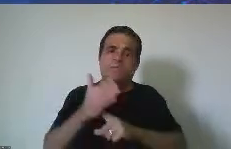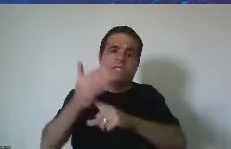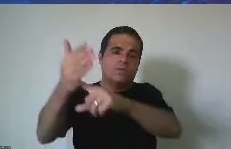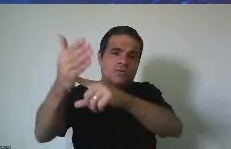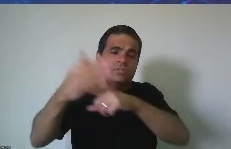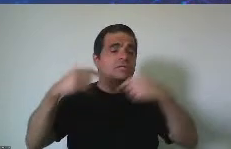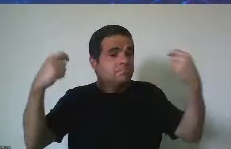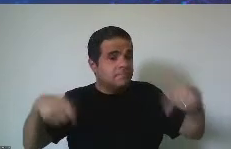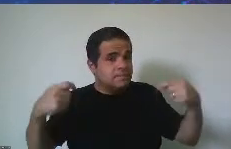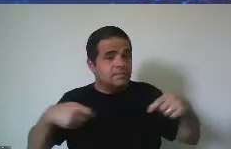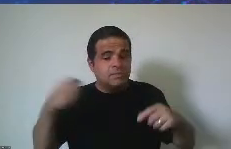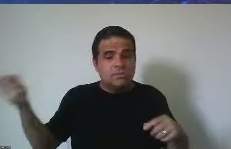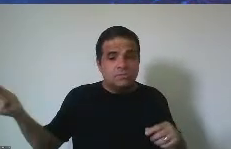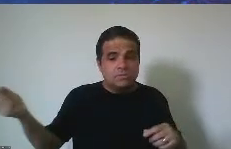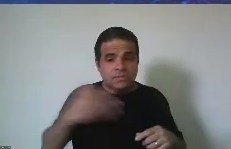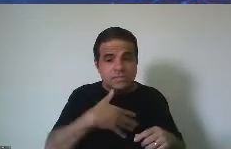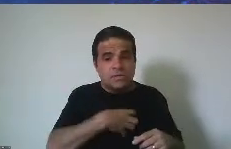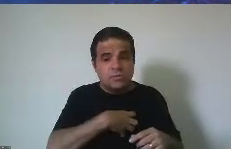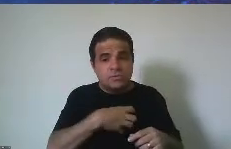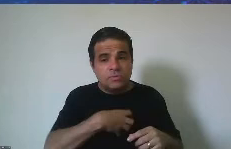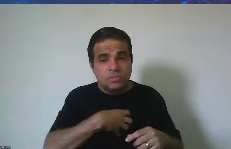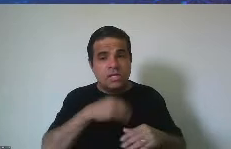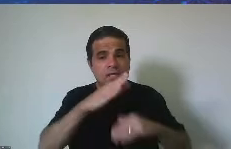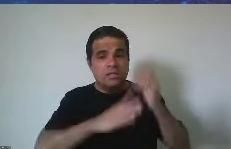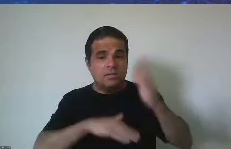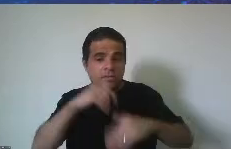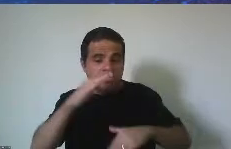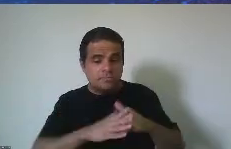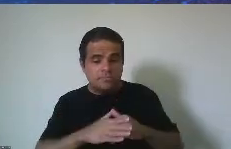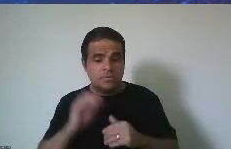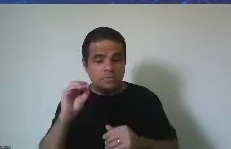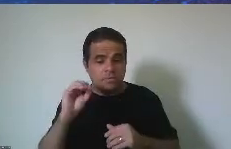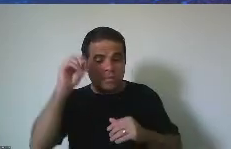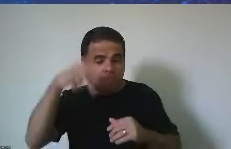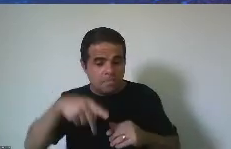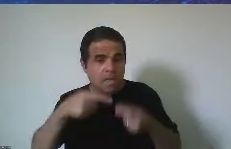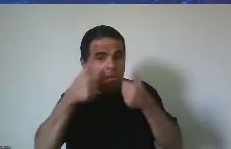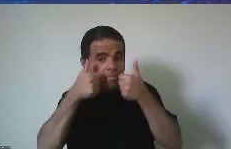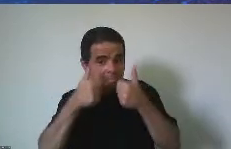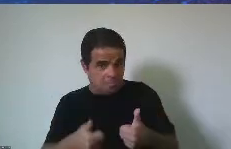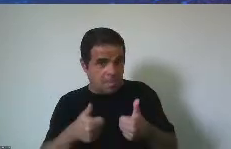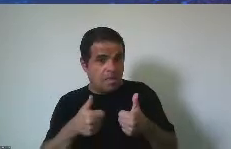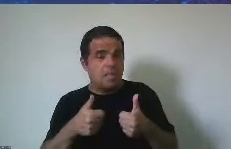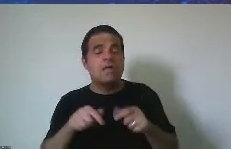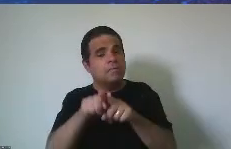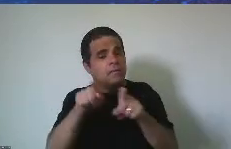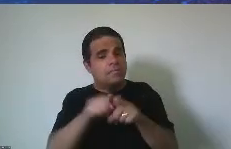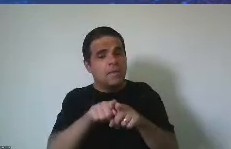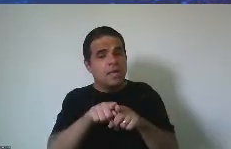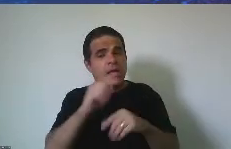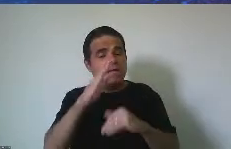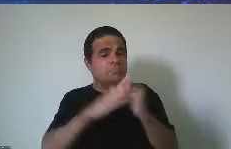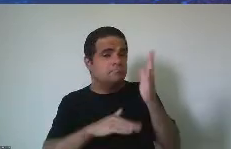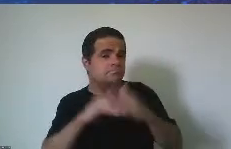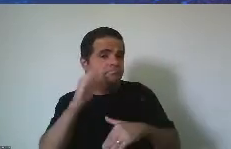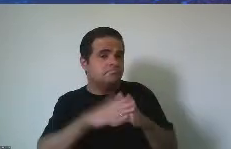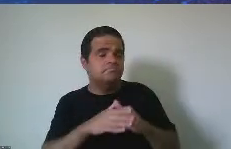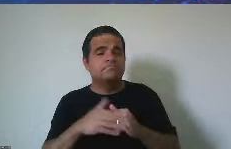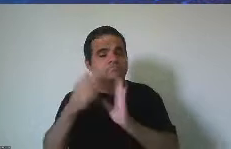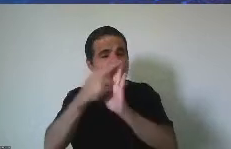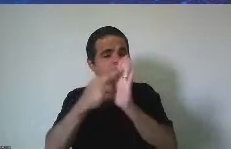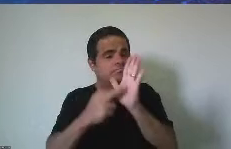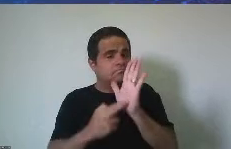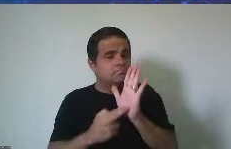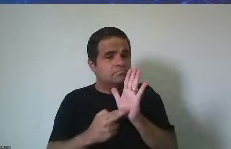inovação na forma como a gente planeja e opera o sistema e também inovação regulatória porque a regulação